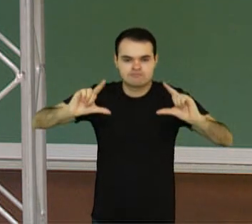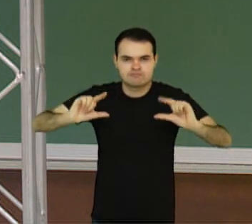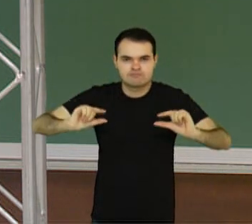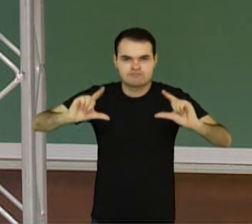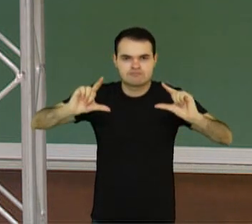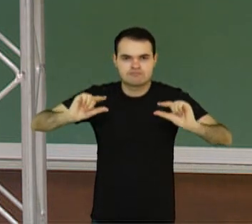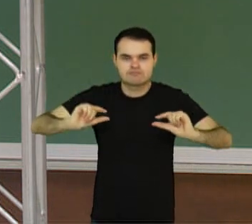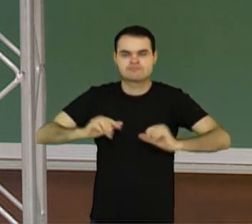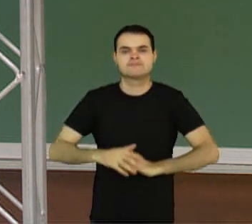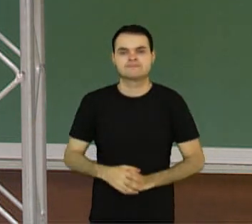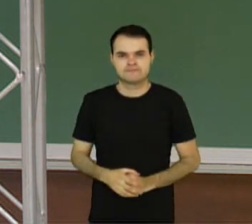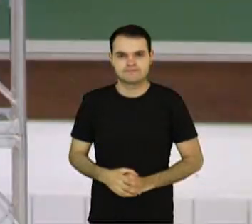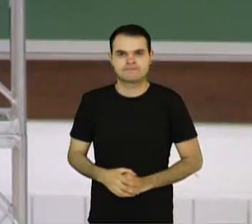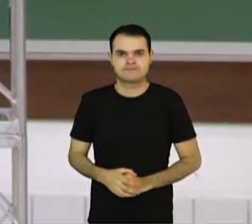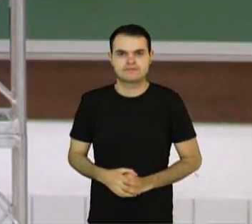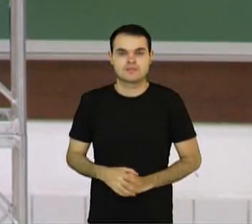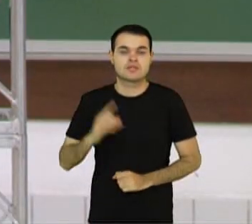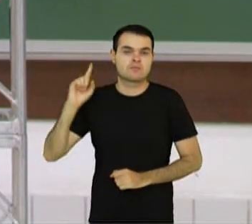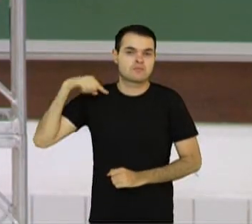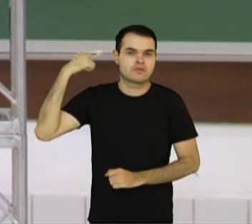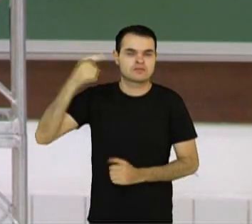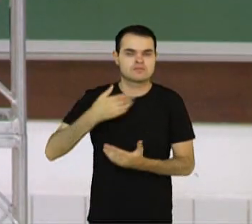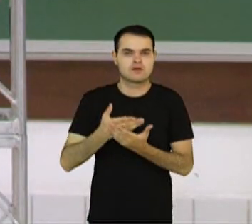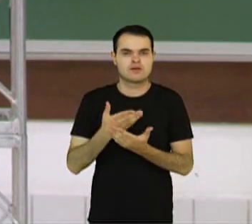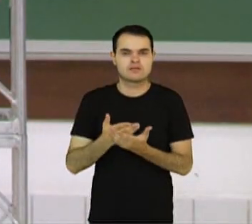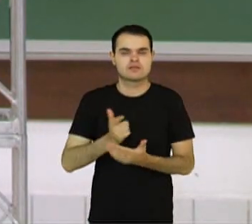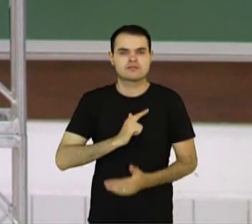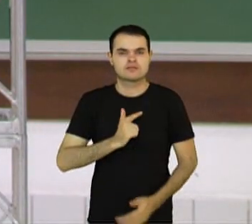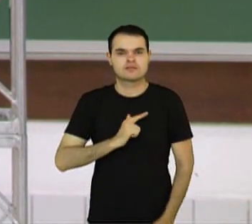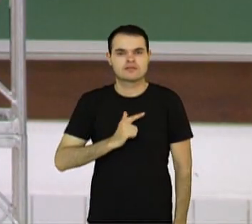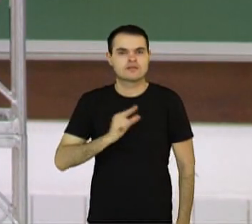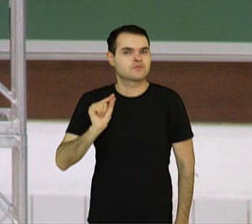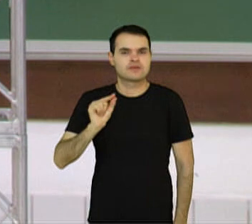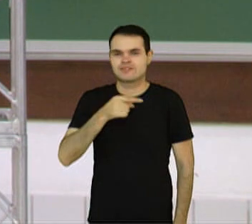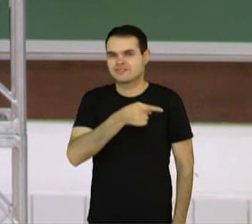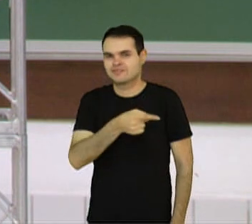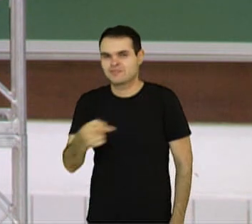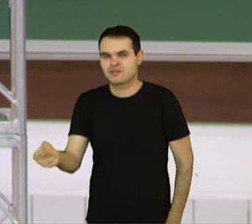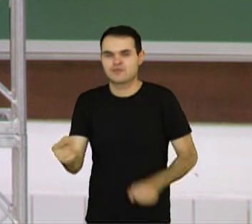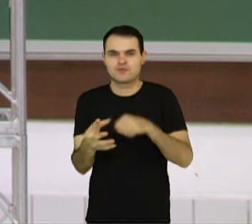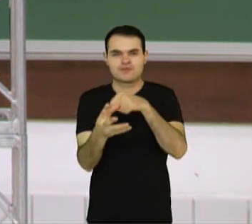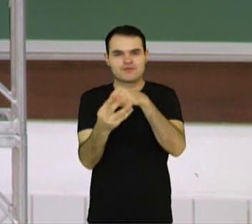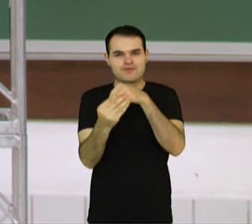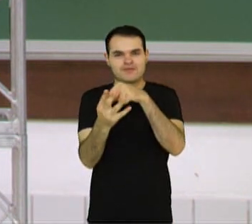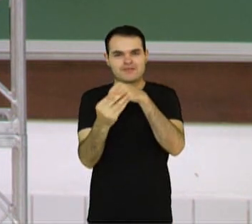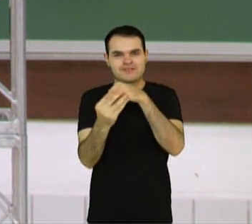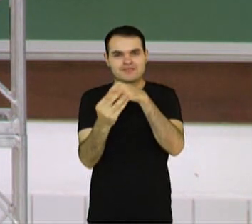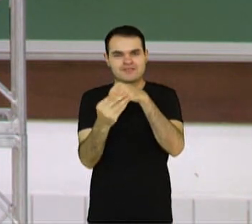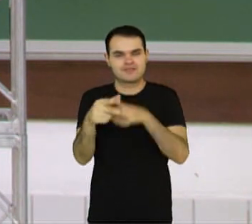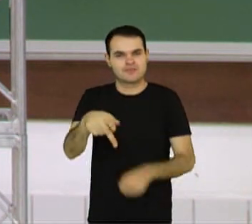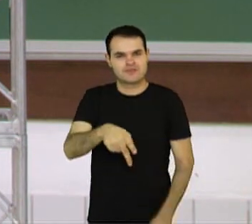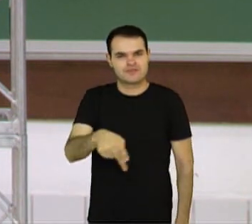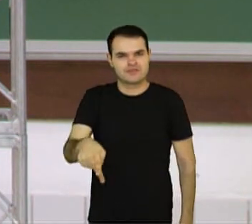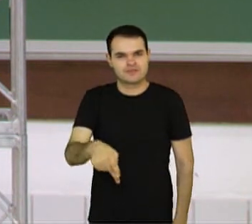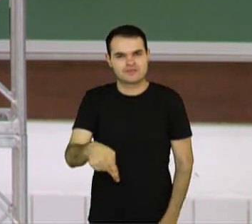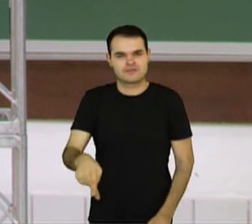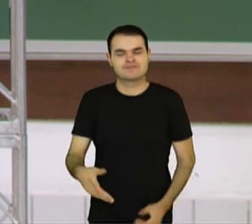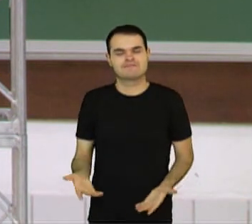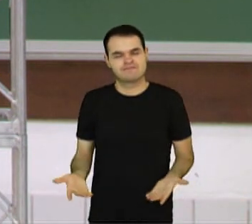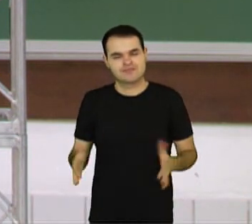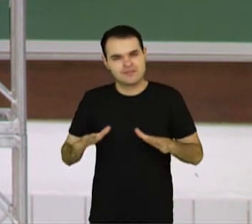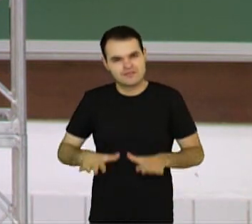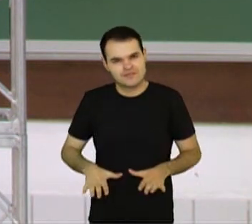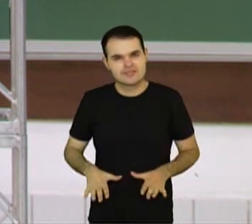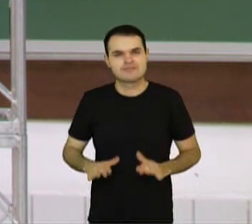Na próxima aula, tá? Nós vamos ter a nossa semana do conhecimento. Então, a professora fica por aqui.